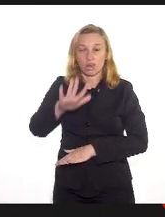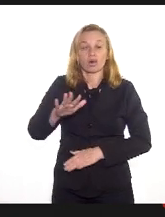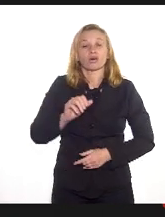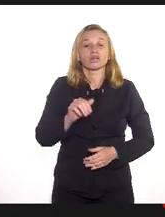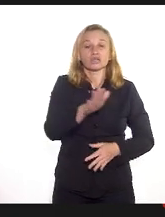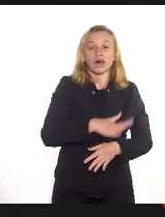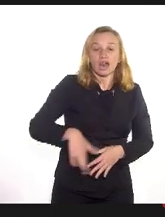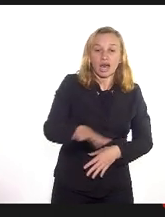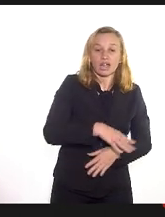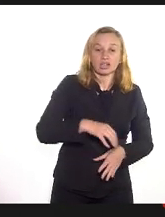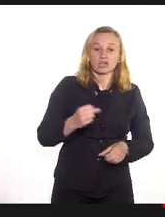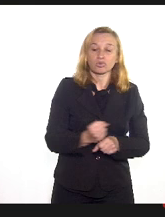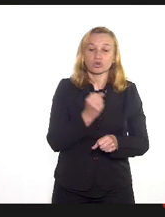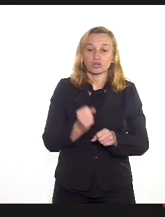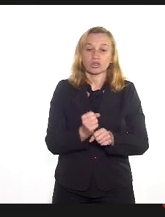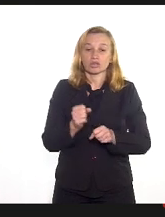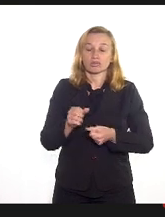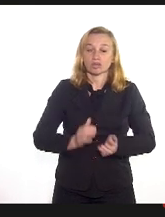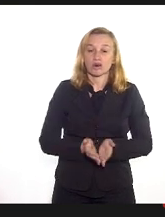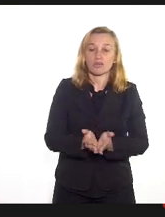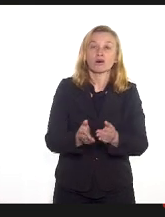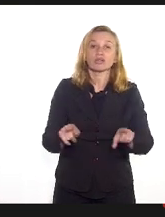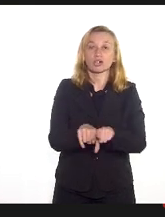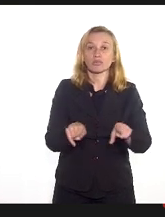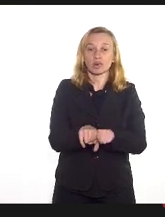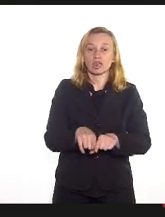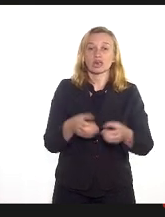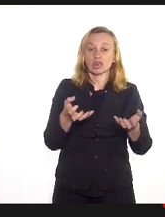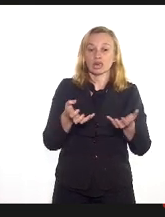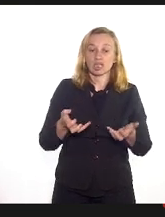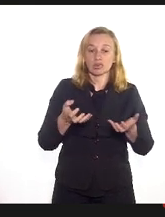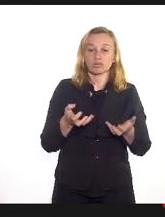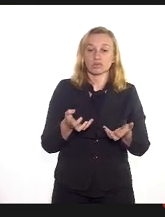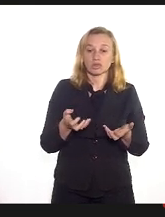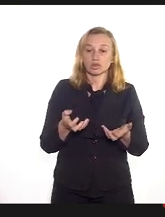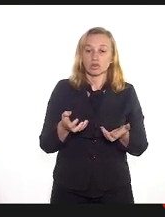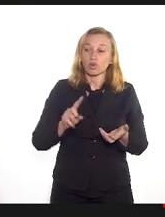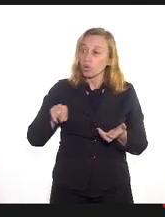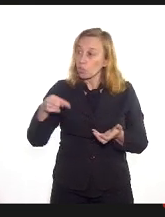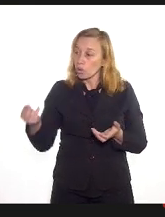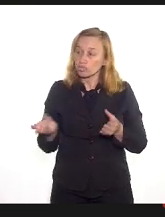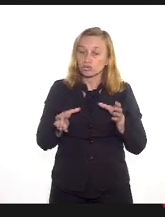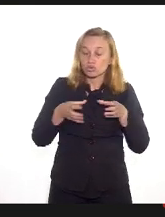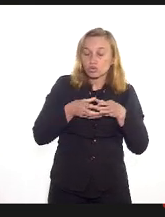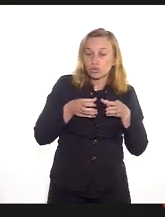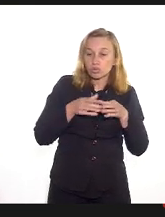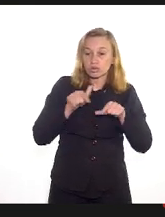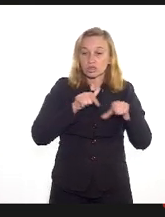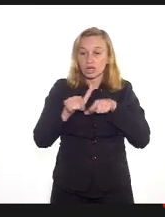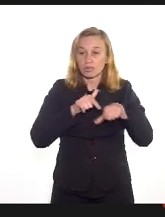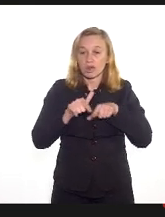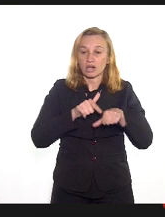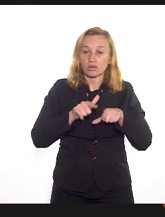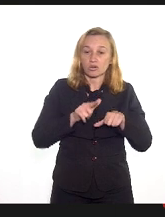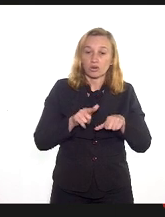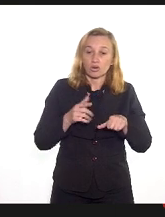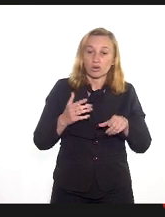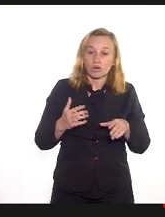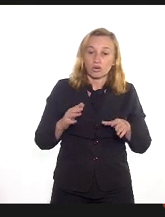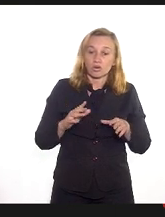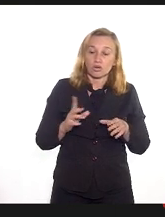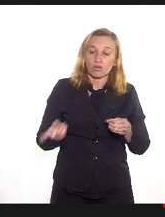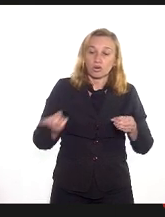área da construção naval. E pretendemos também estabelecer um outro grupo de trabalho, esse voltado para